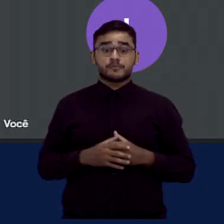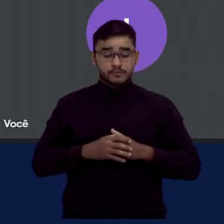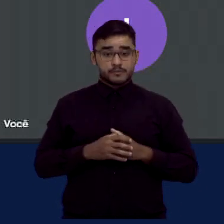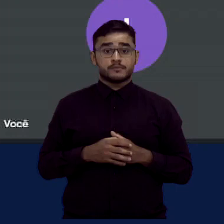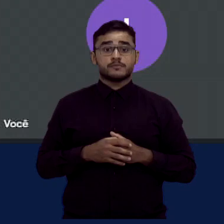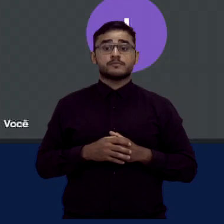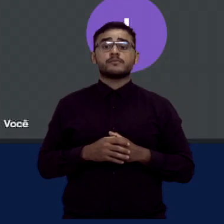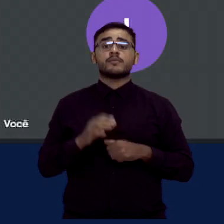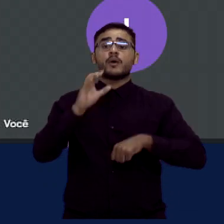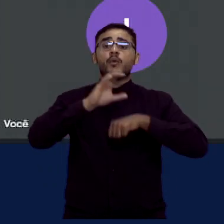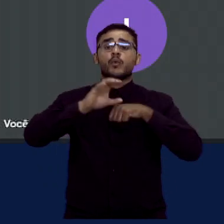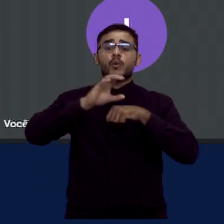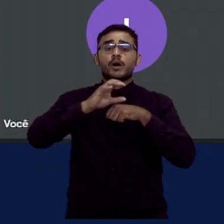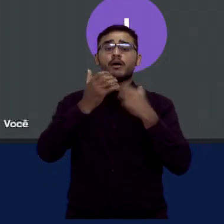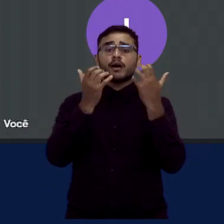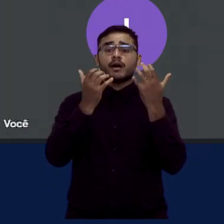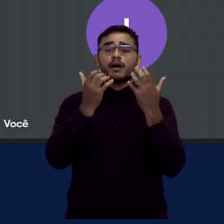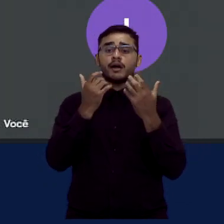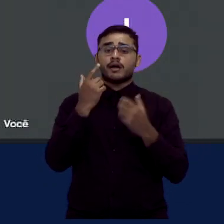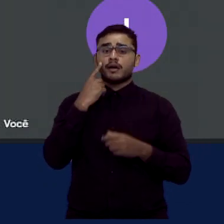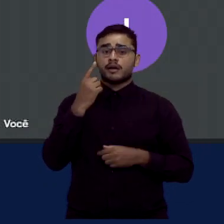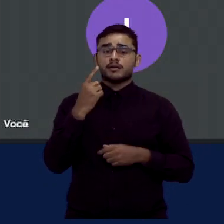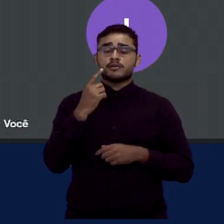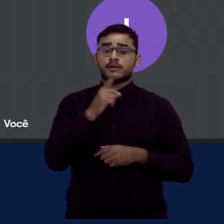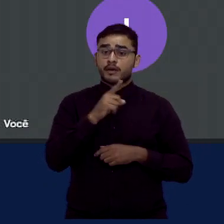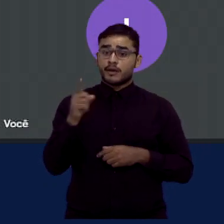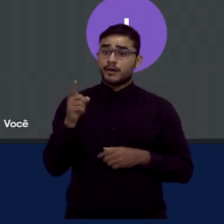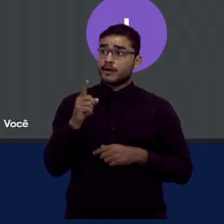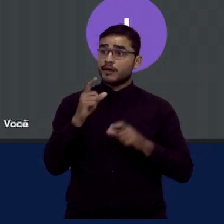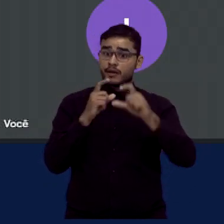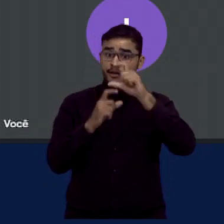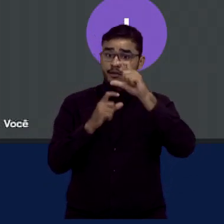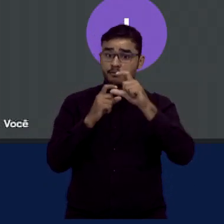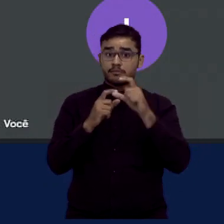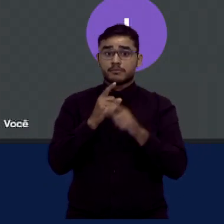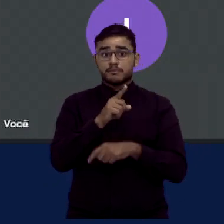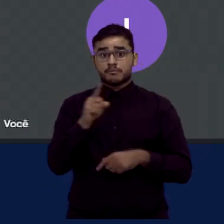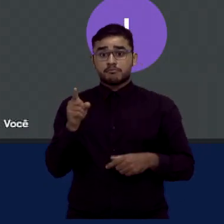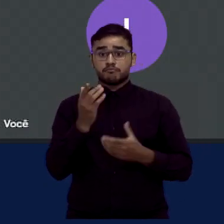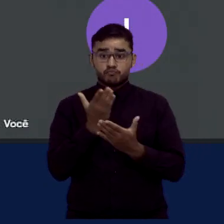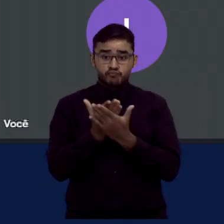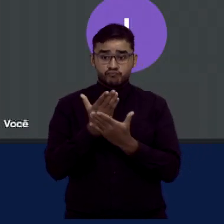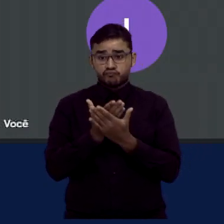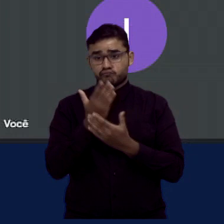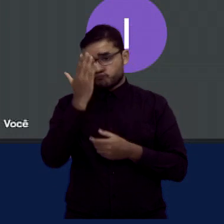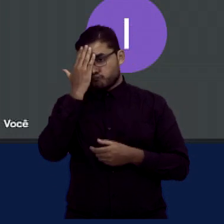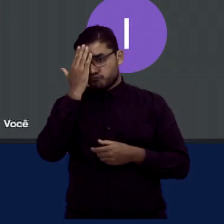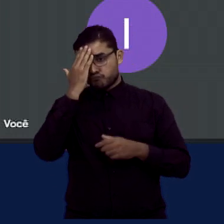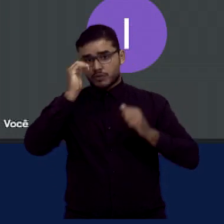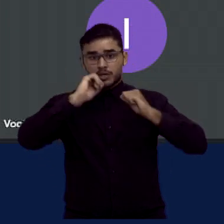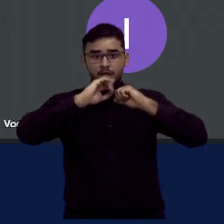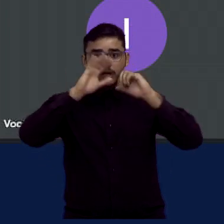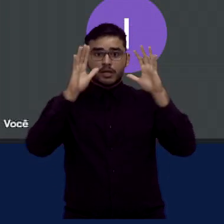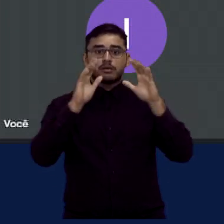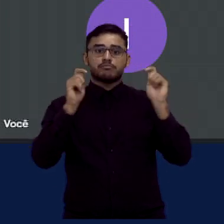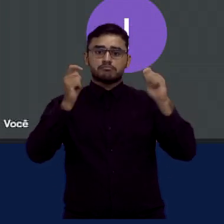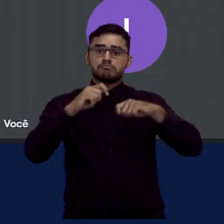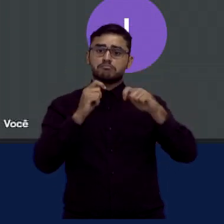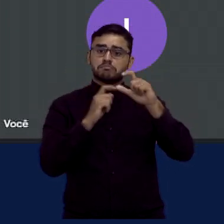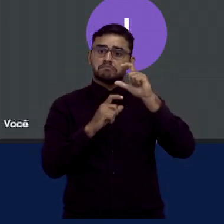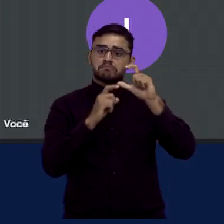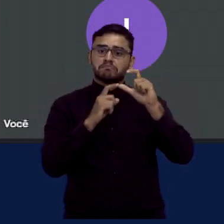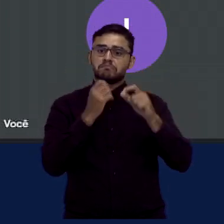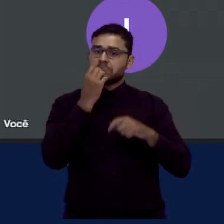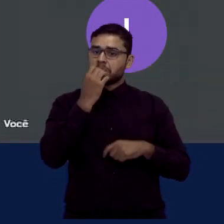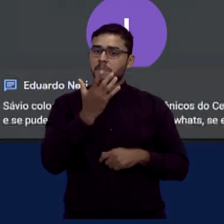curso é voltado para quem quer escrever quadrinhos. Mas quem quer estudar quadrinhos, quem quer entender a linguagem, o curso também serve. Então,